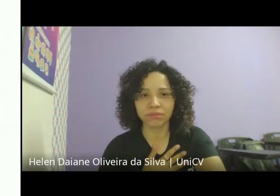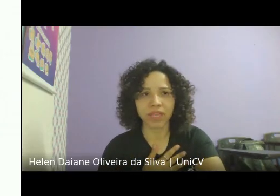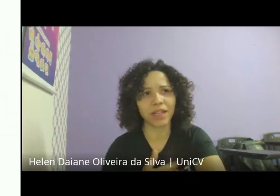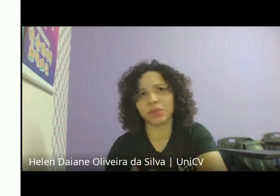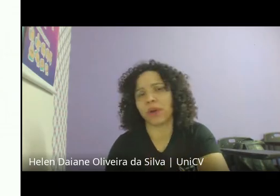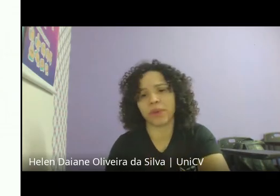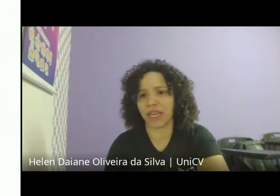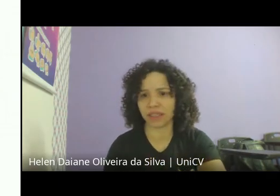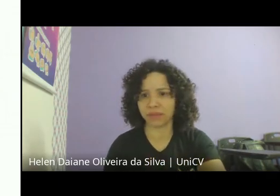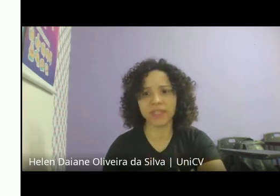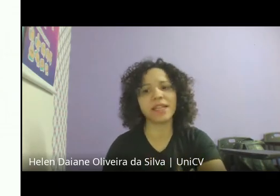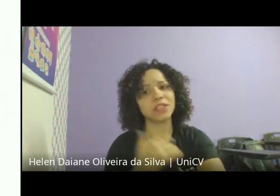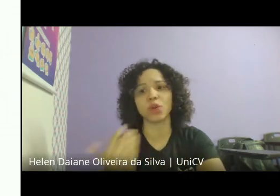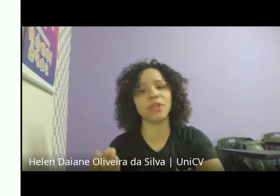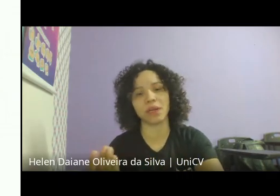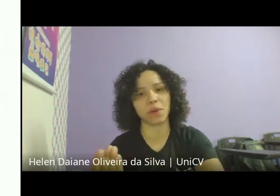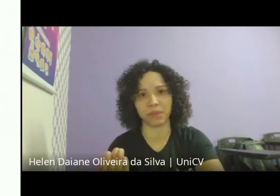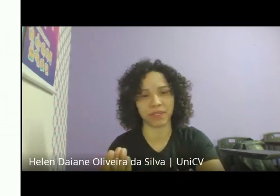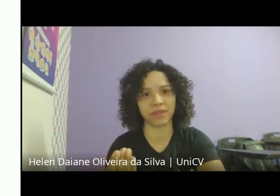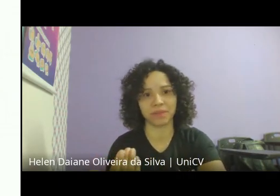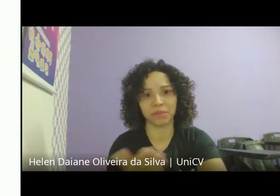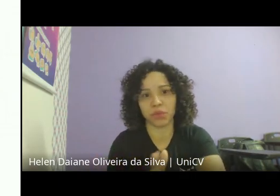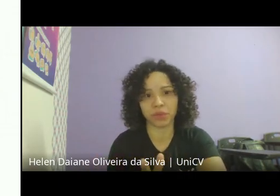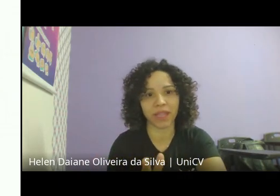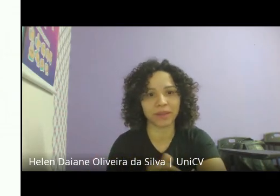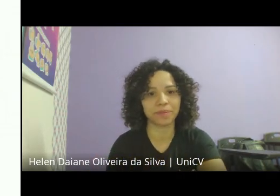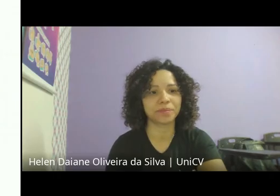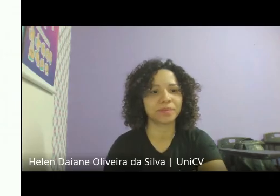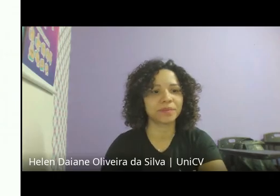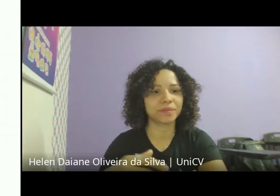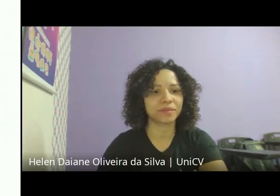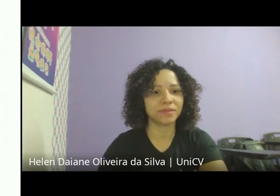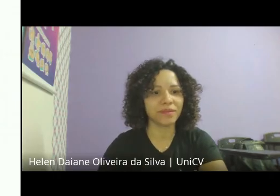Não, é natural para ele. E ele se comunica com a Libras. Muito bem.